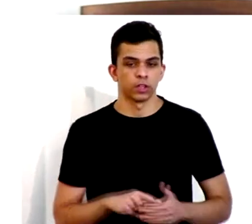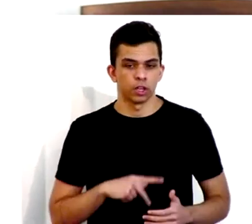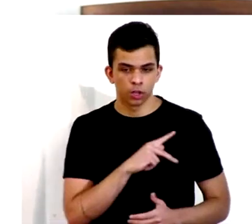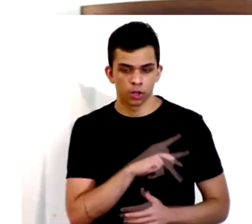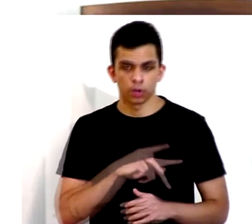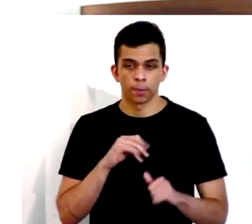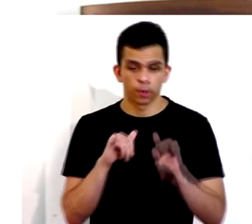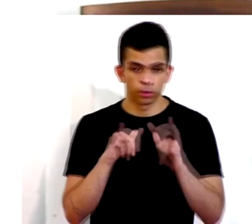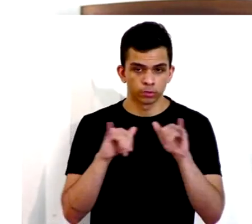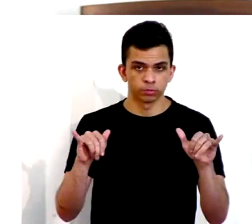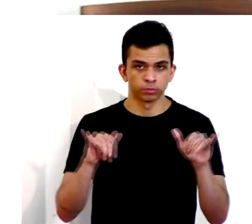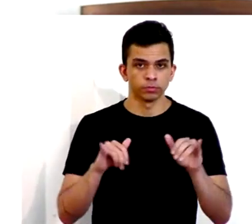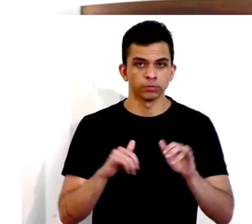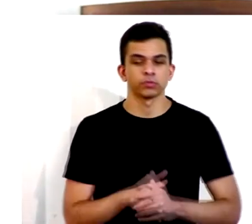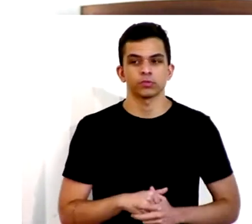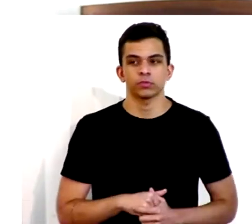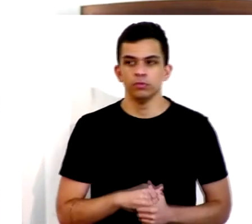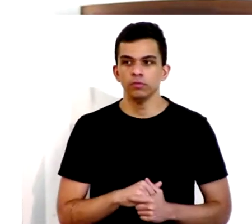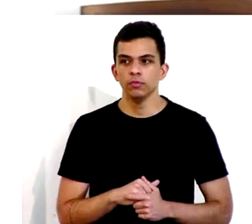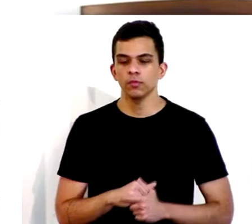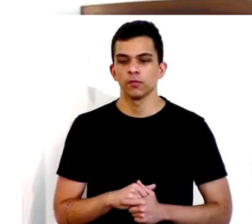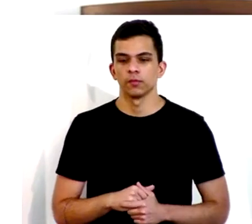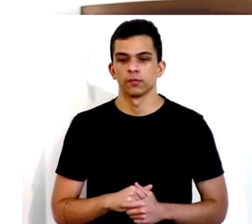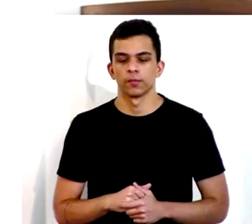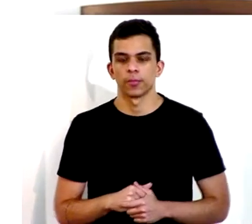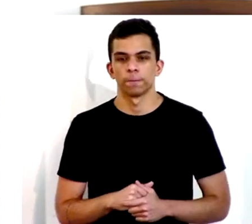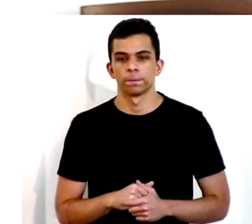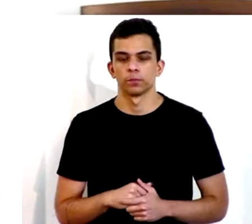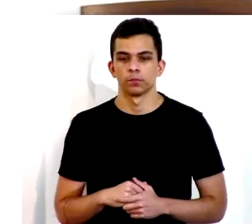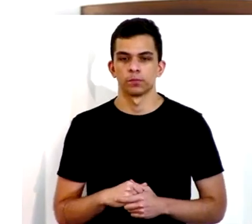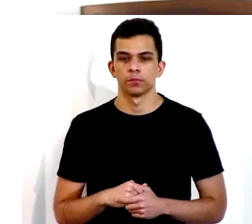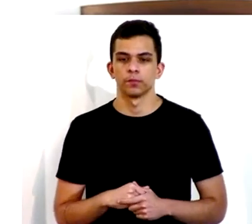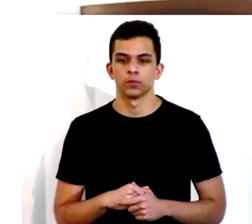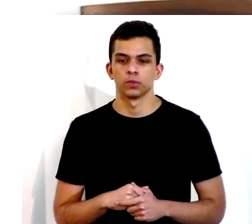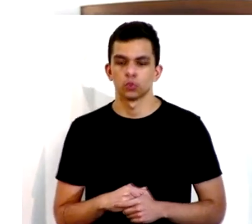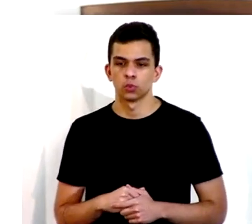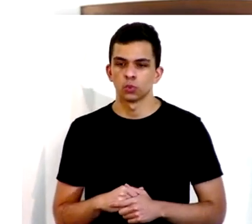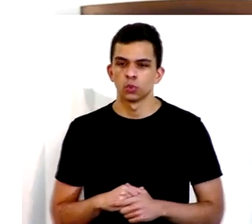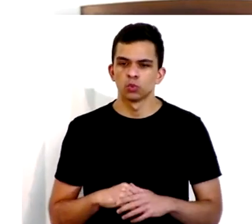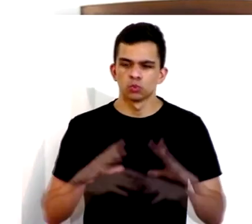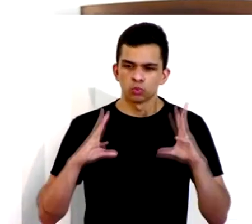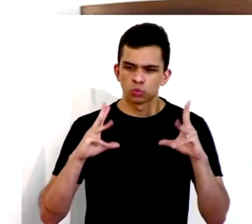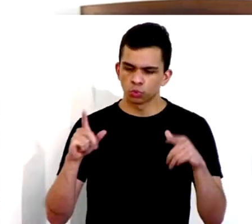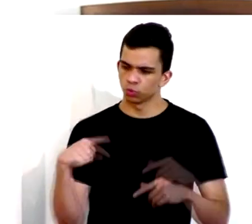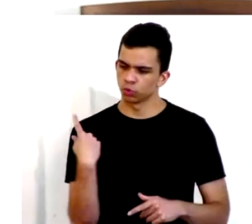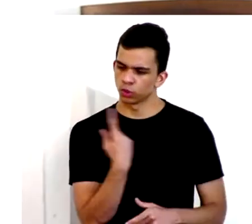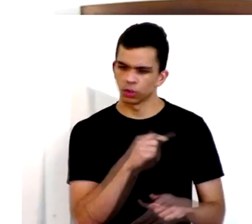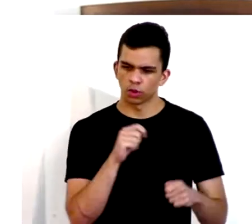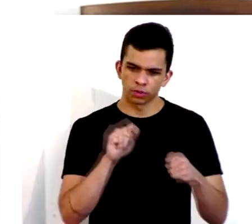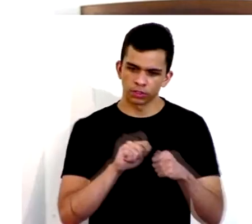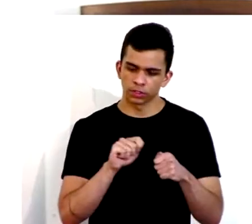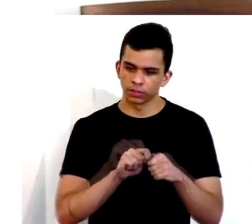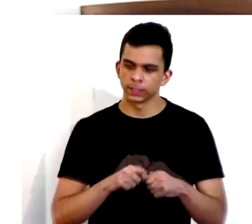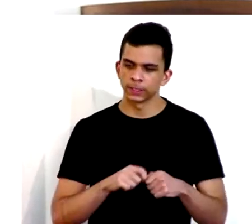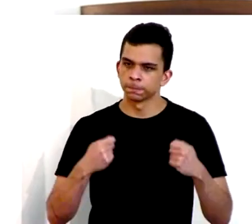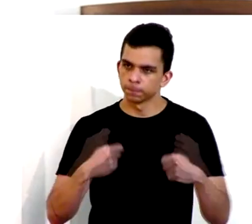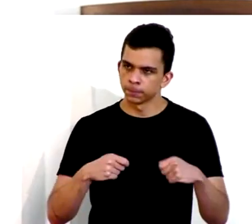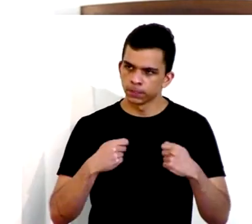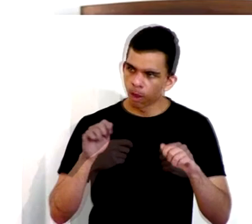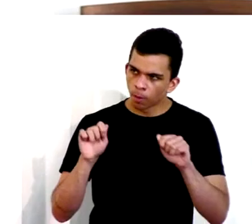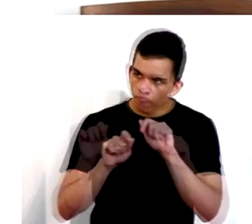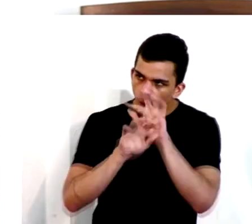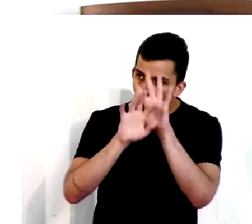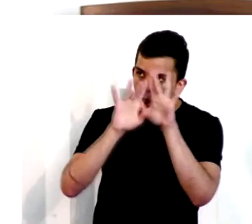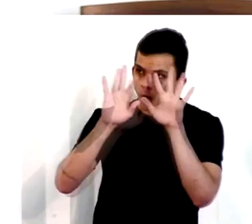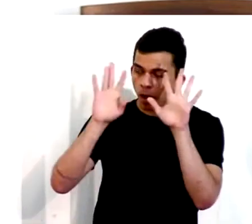Coríntios que nós devemos, quer comais, bebais ou façais outra coisa qualquer, fazer tudo para a glória de Deus. Por quê? Porque